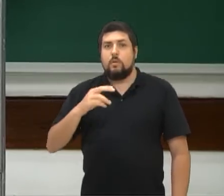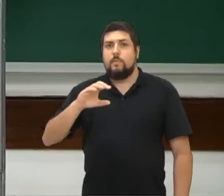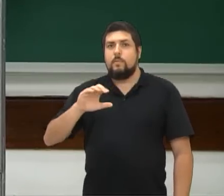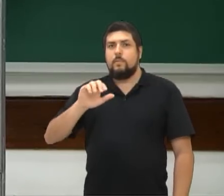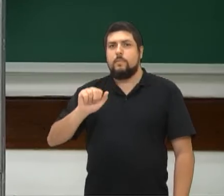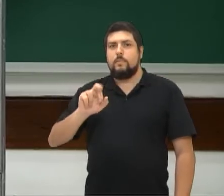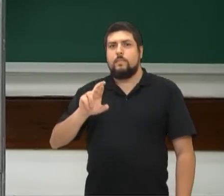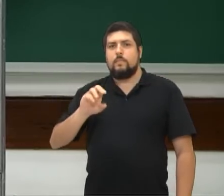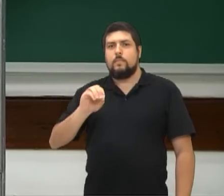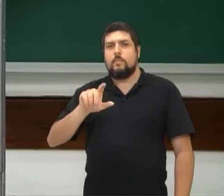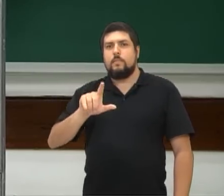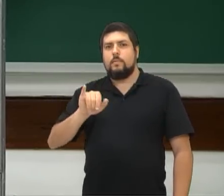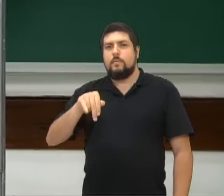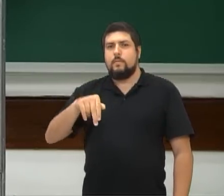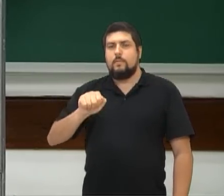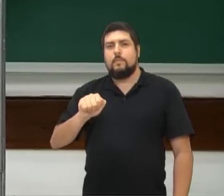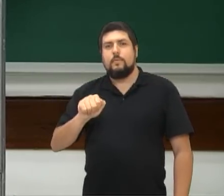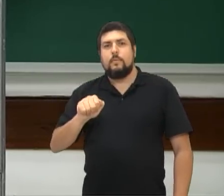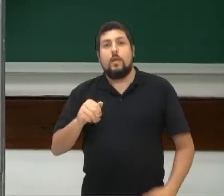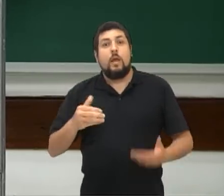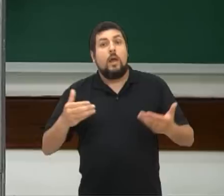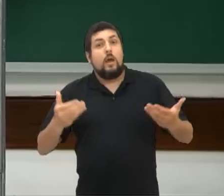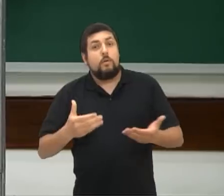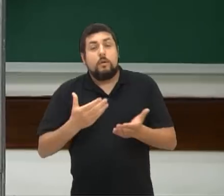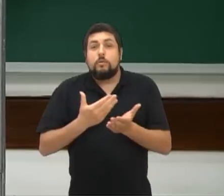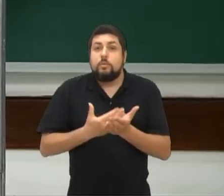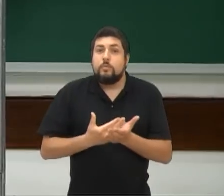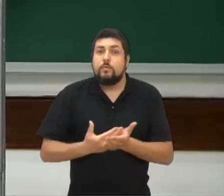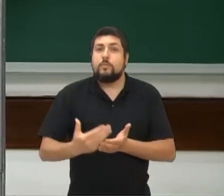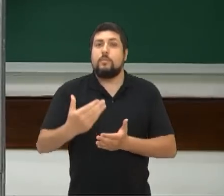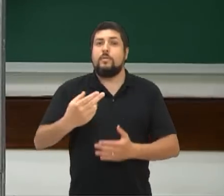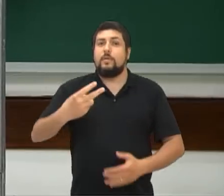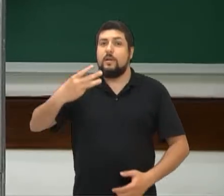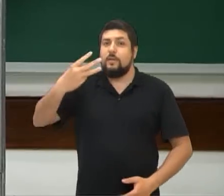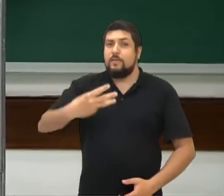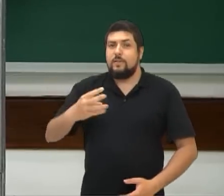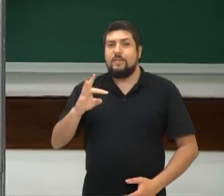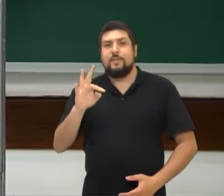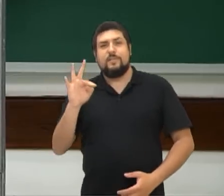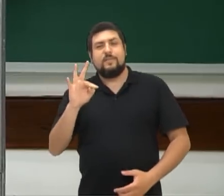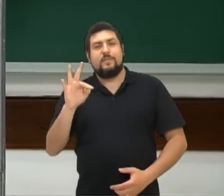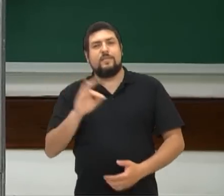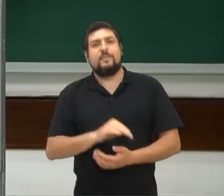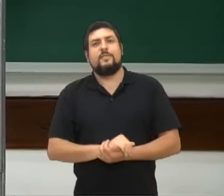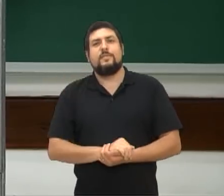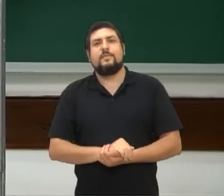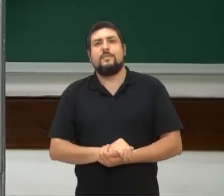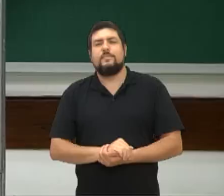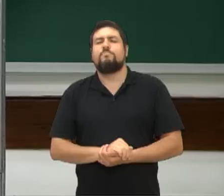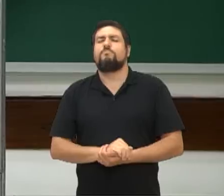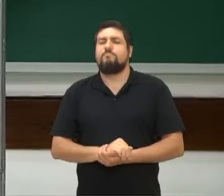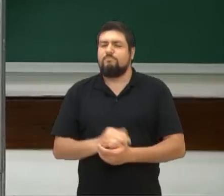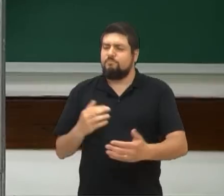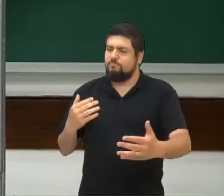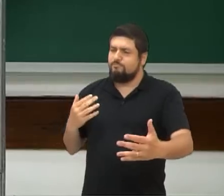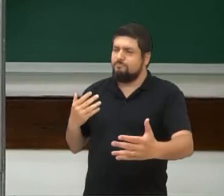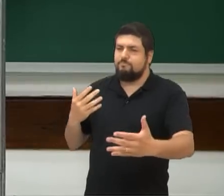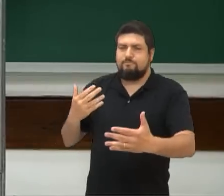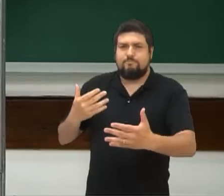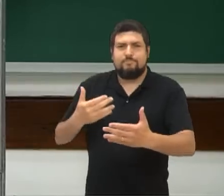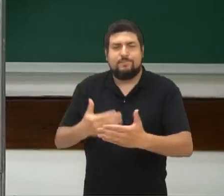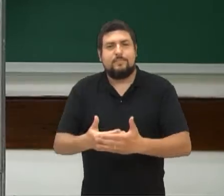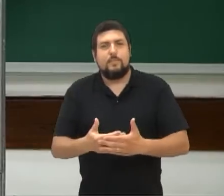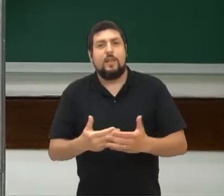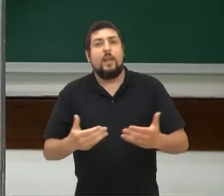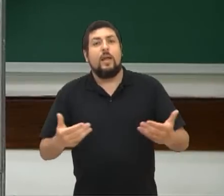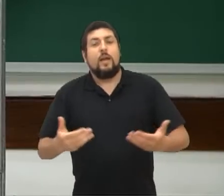Molina e a gente está iniciando o terceiro trimestre. Olha só, hein? Quanto tempo já passou e a gente tem aqui um